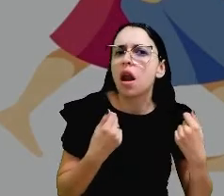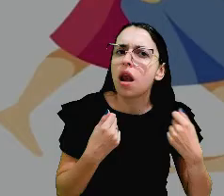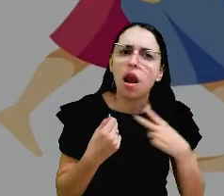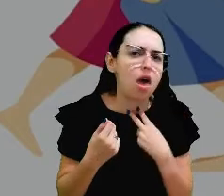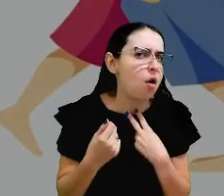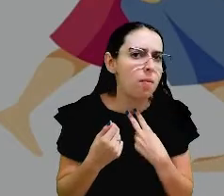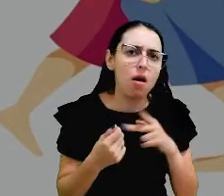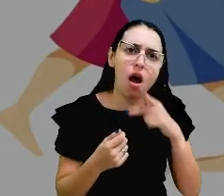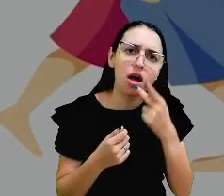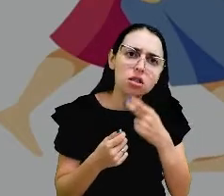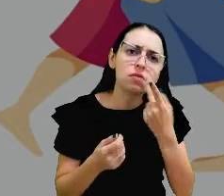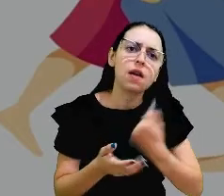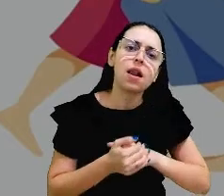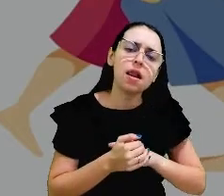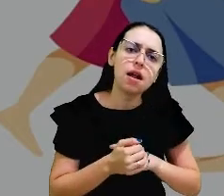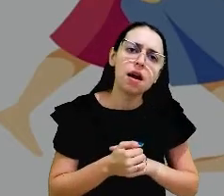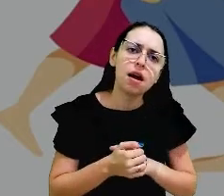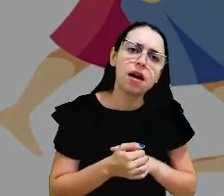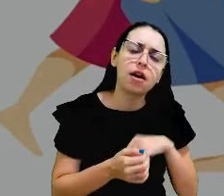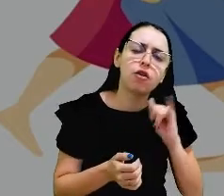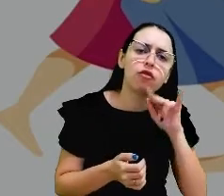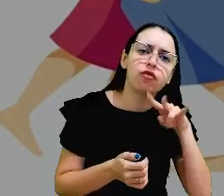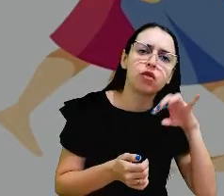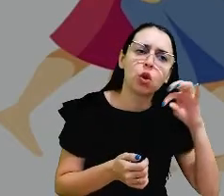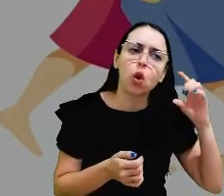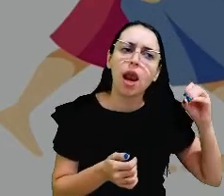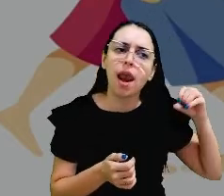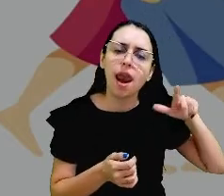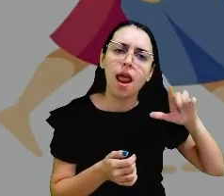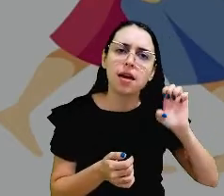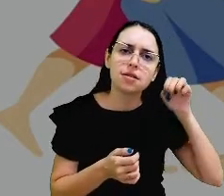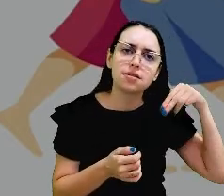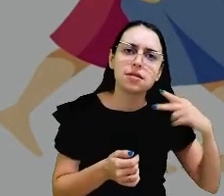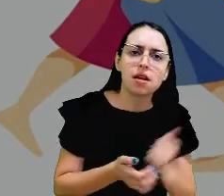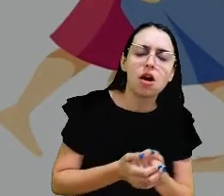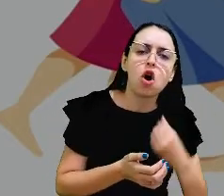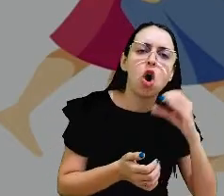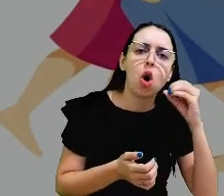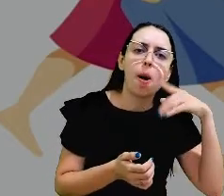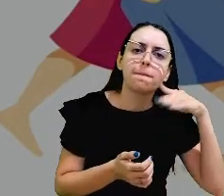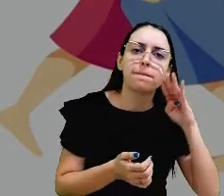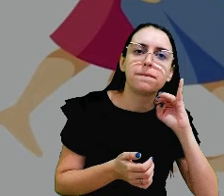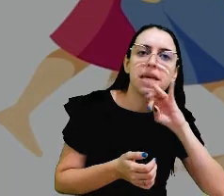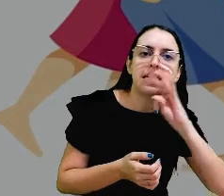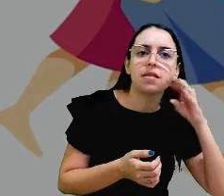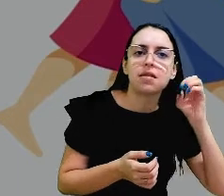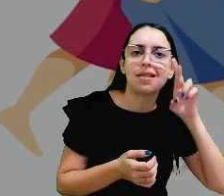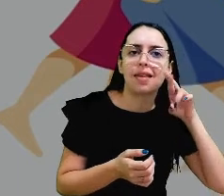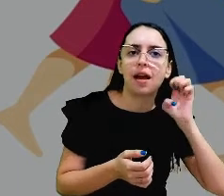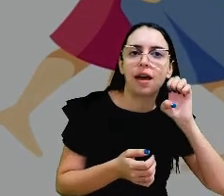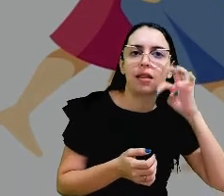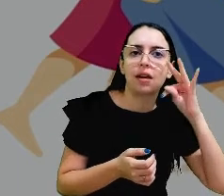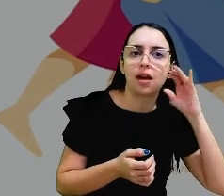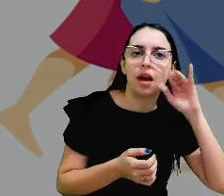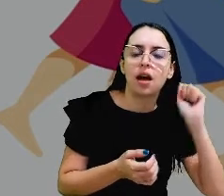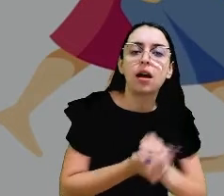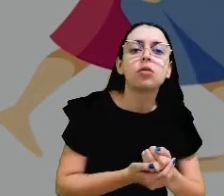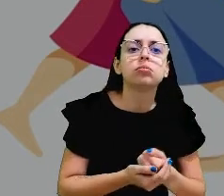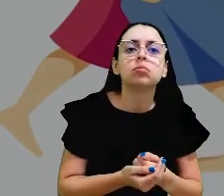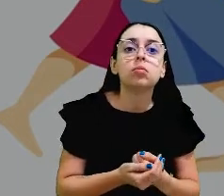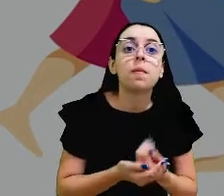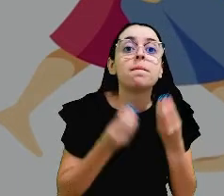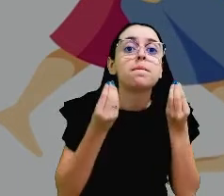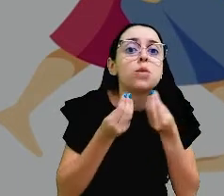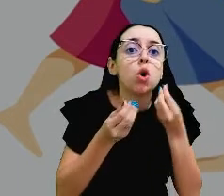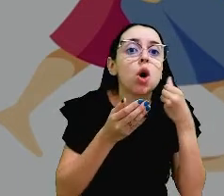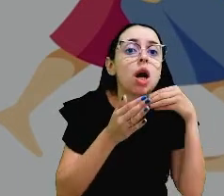expressão violência obstétrica? A quem interessa omitir essa negação de direitos? eu tive a